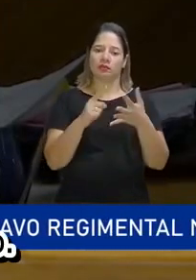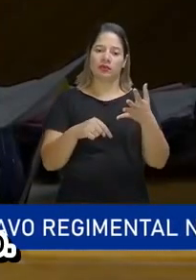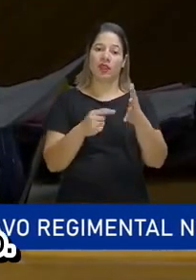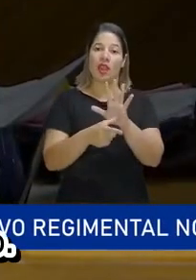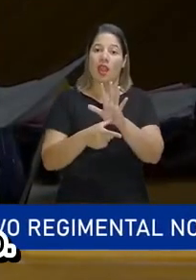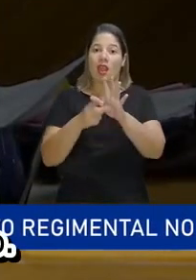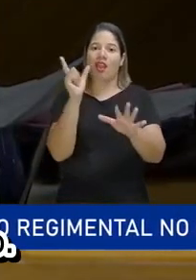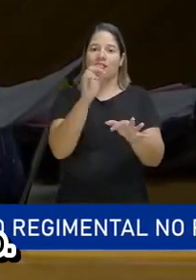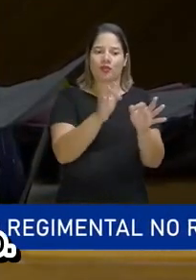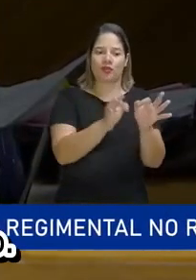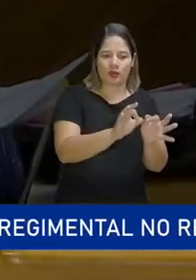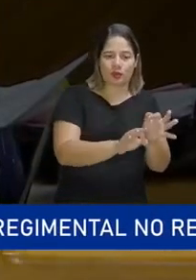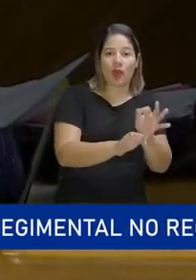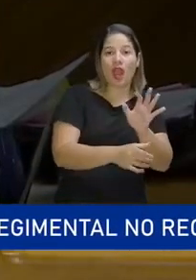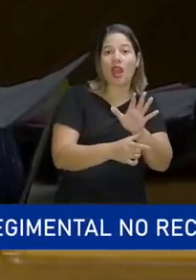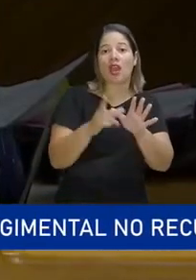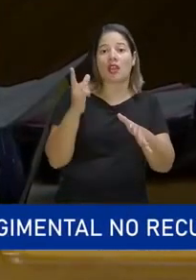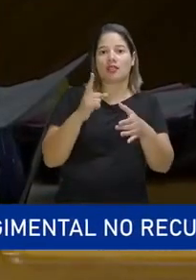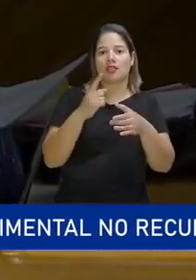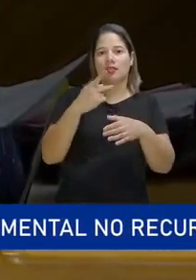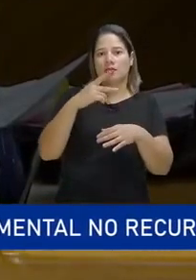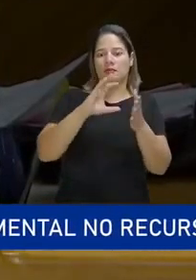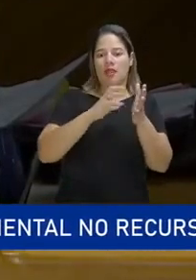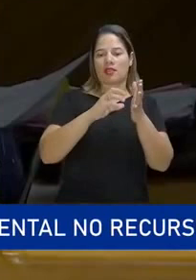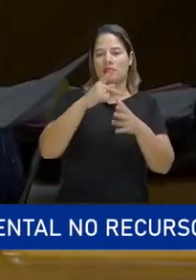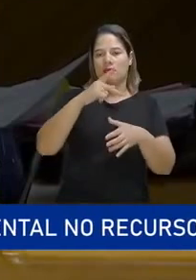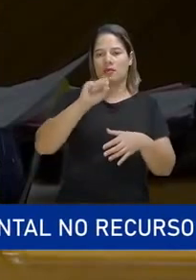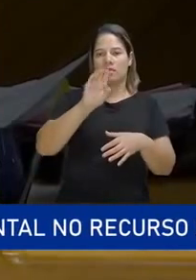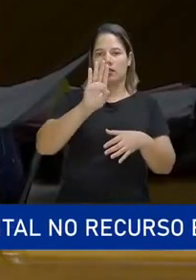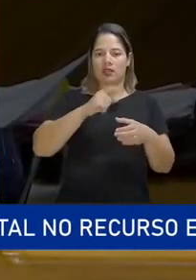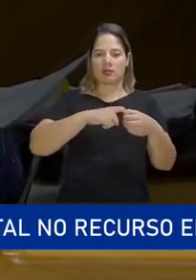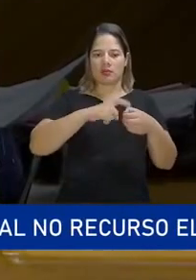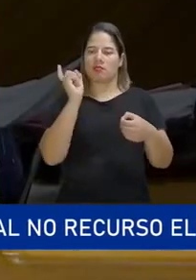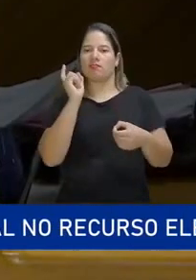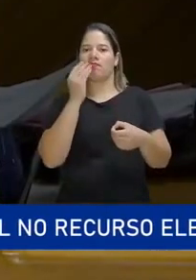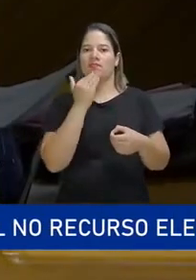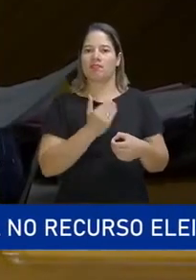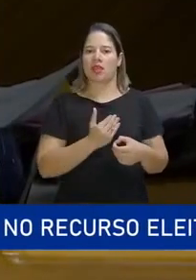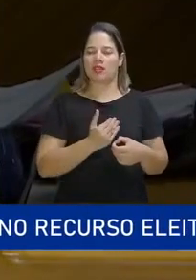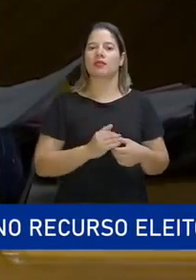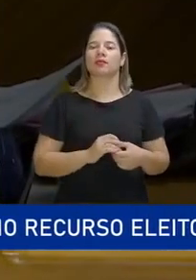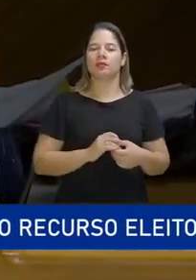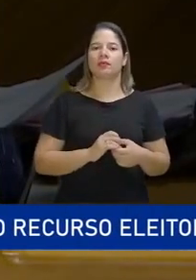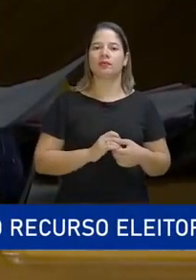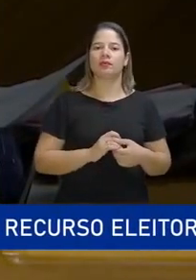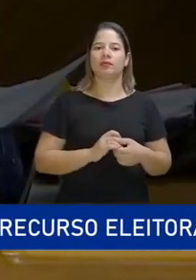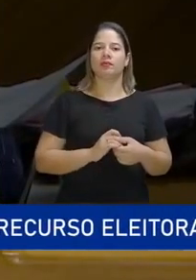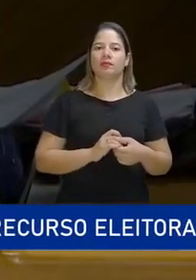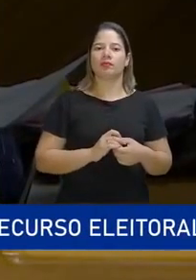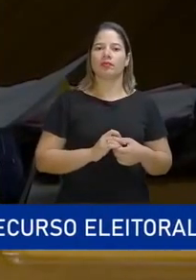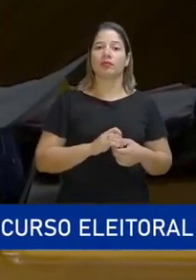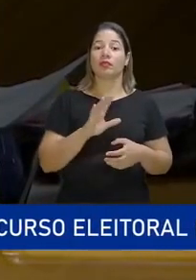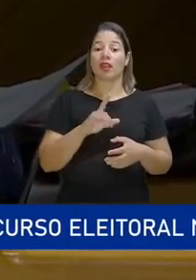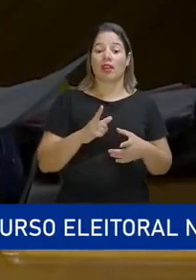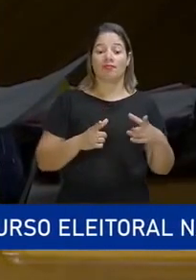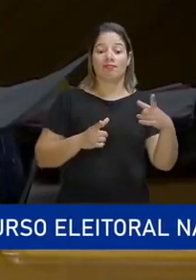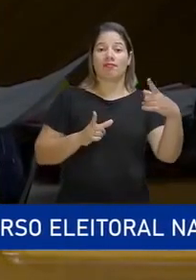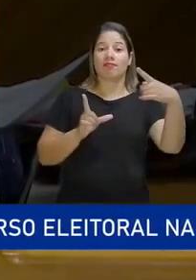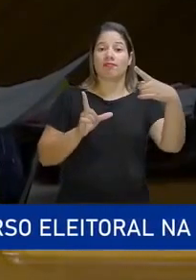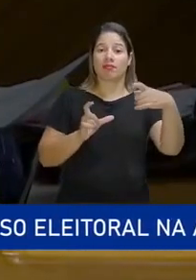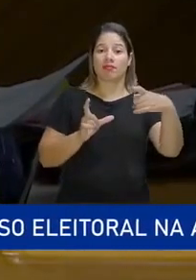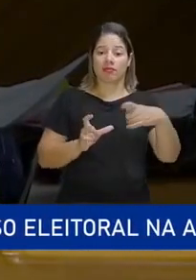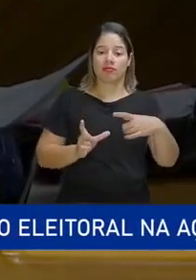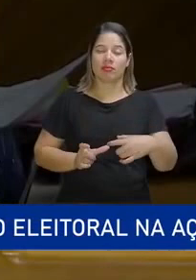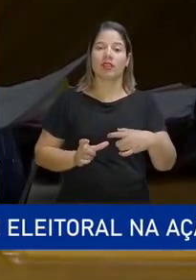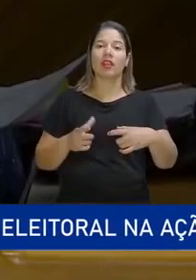PSB antes do julgamento da ação. Para demonstrar o alegado, juntou print de tela do sistema Filia